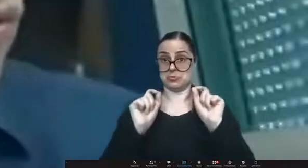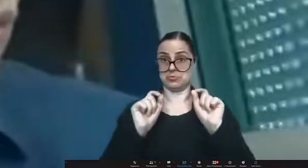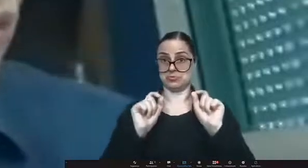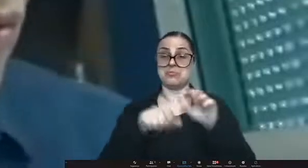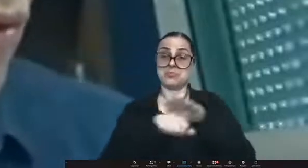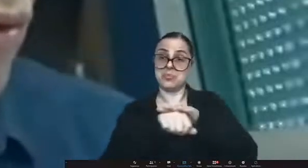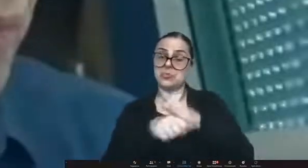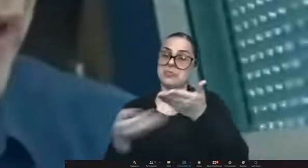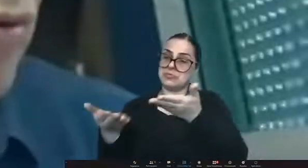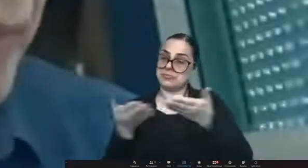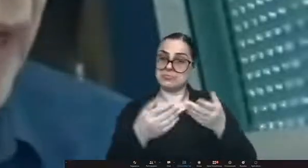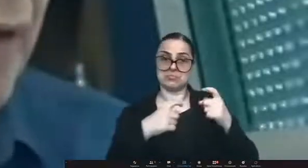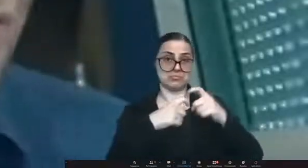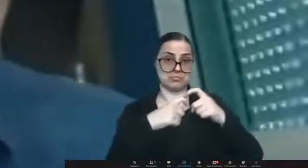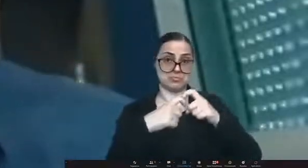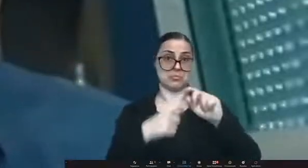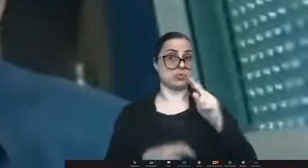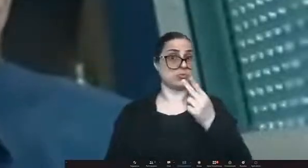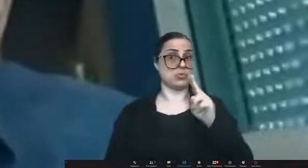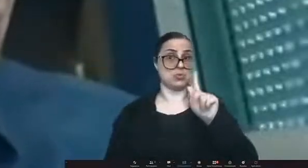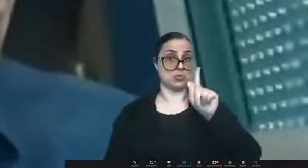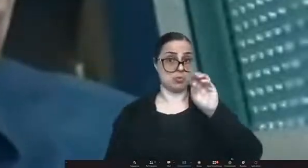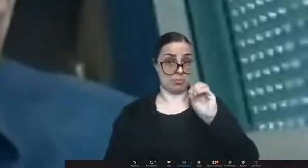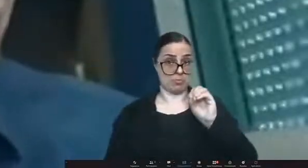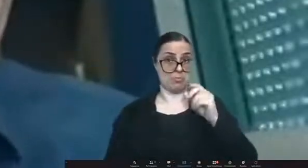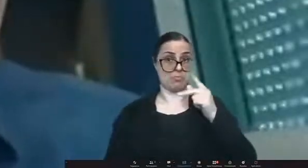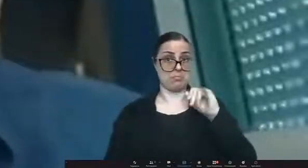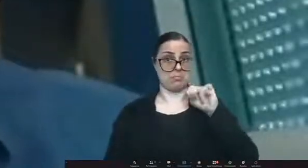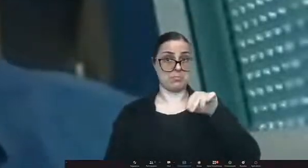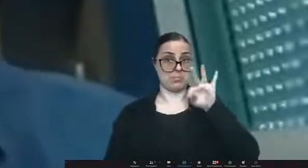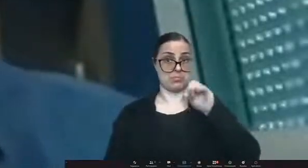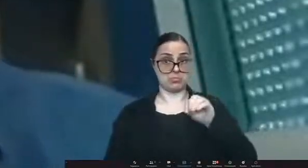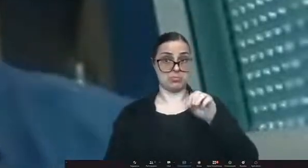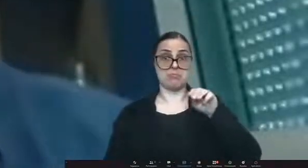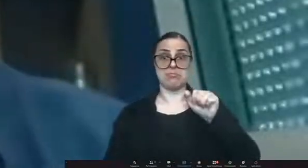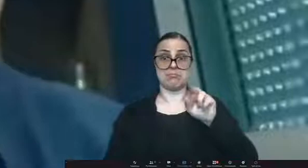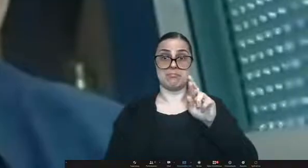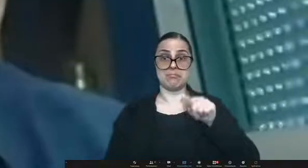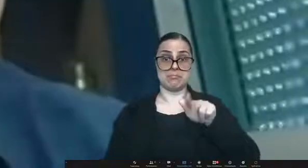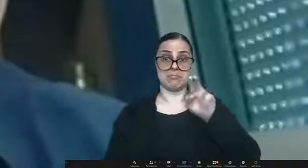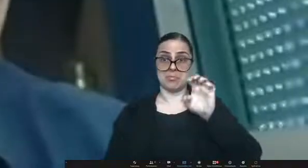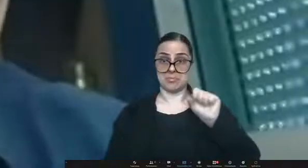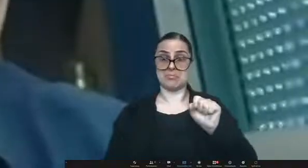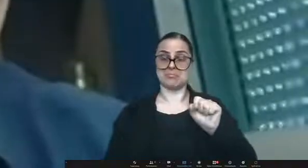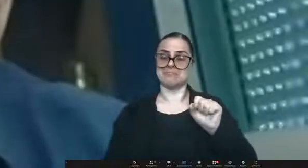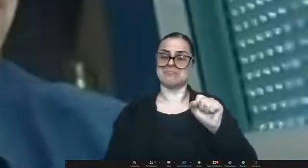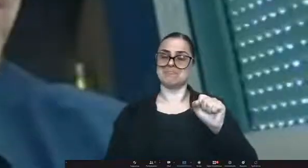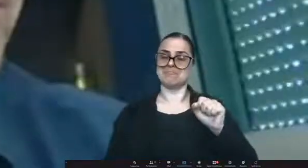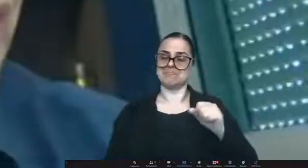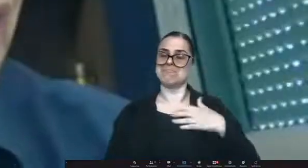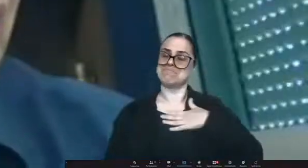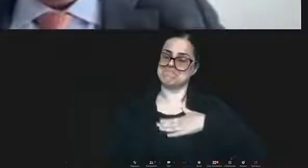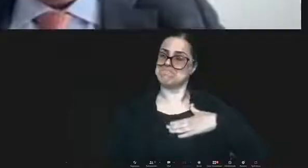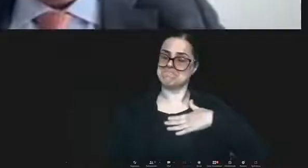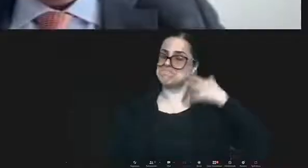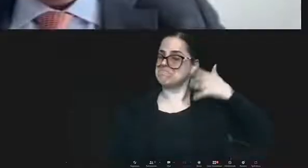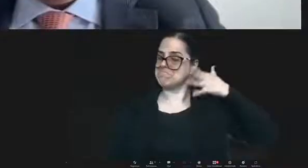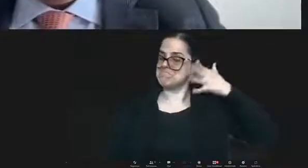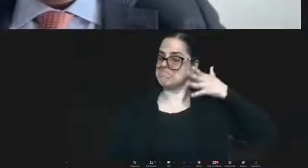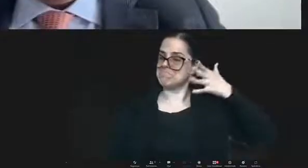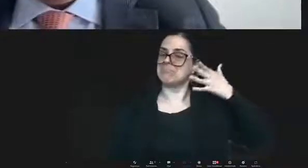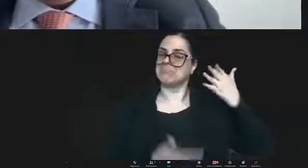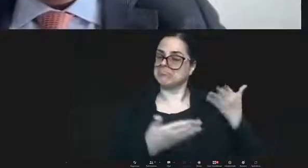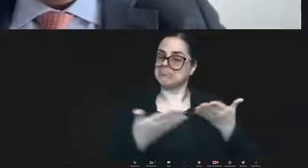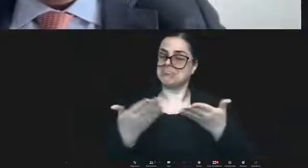o Dr. Hugo Pinto Marques, né? Ele vai nos brindar aí uma apresentação